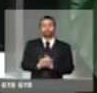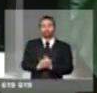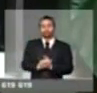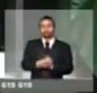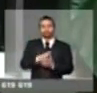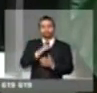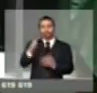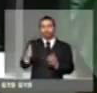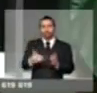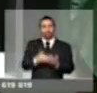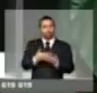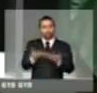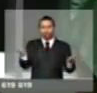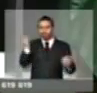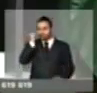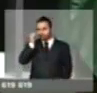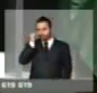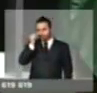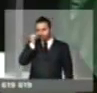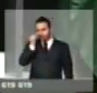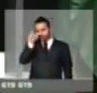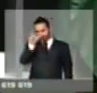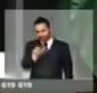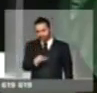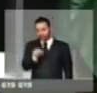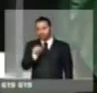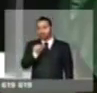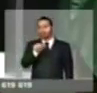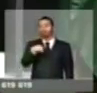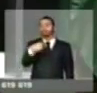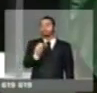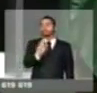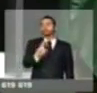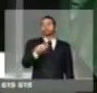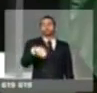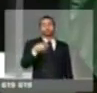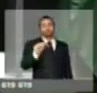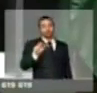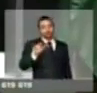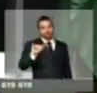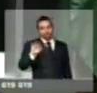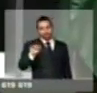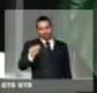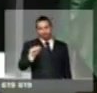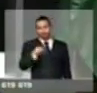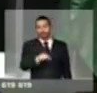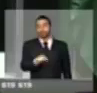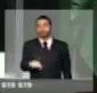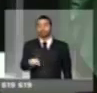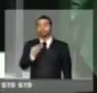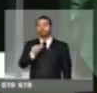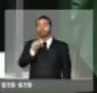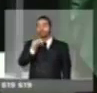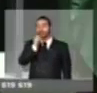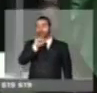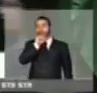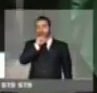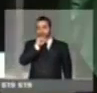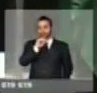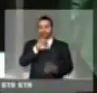todas as mulheres, no nome da dona Maria Amélia Tágira, que se faz aqui presente, matriarca da